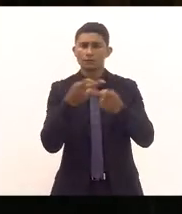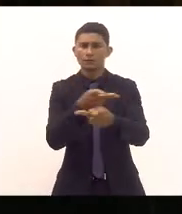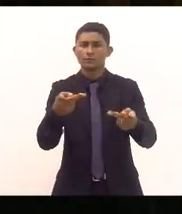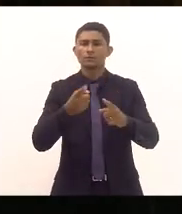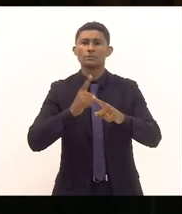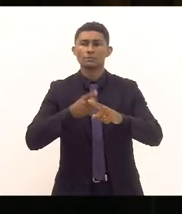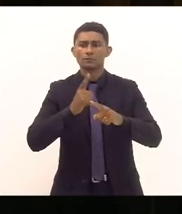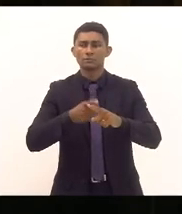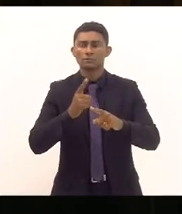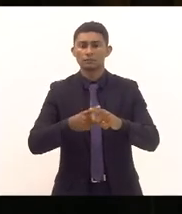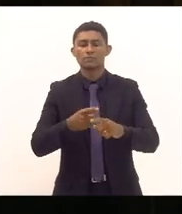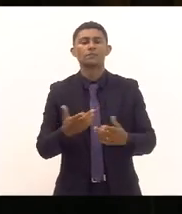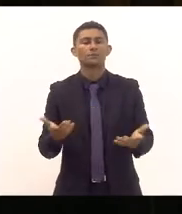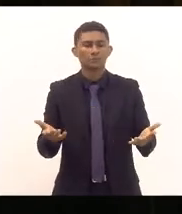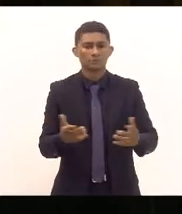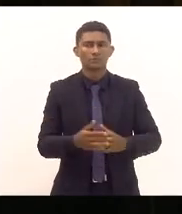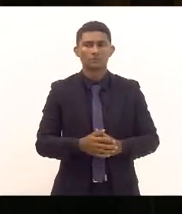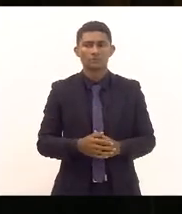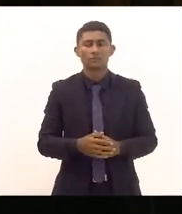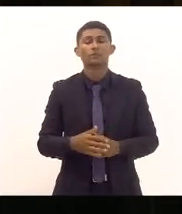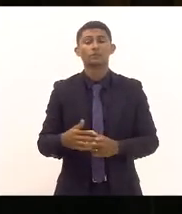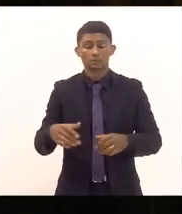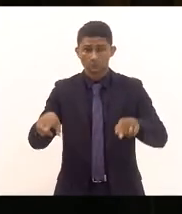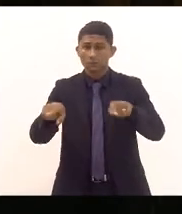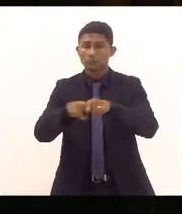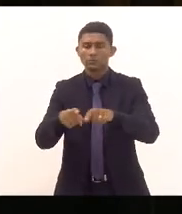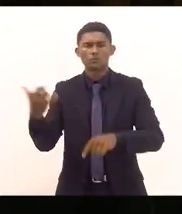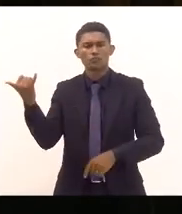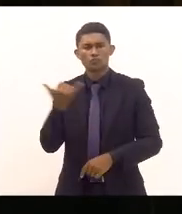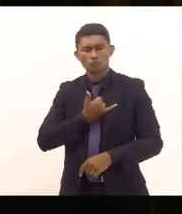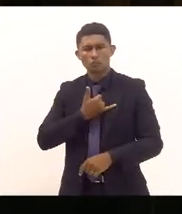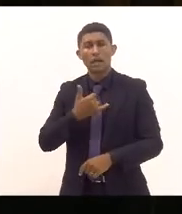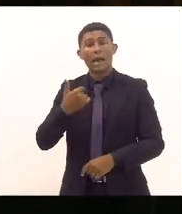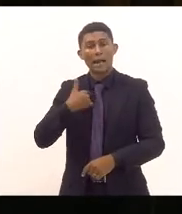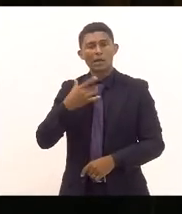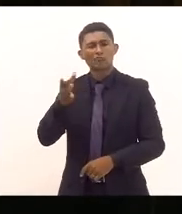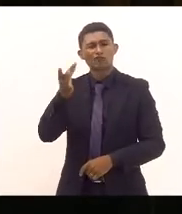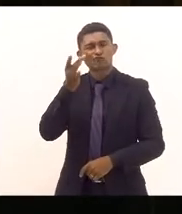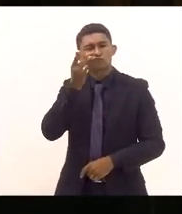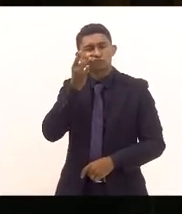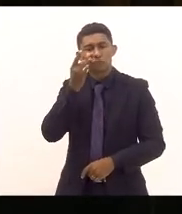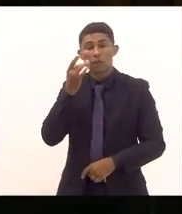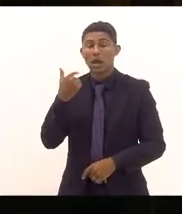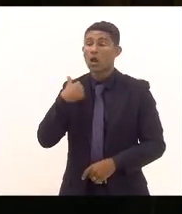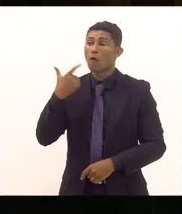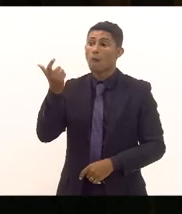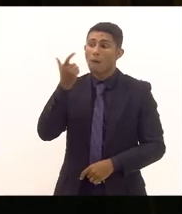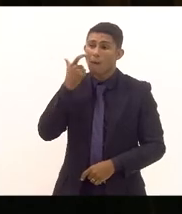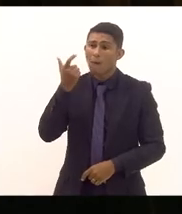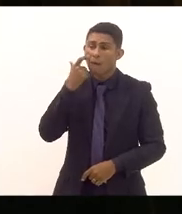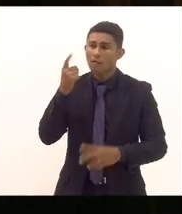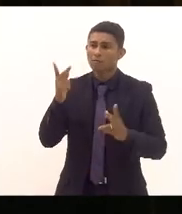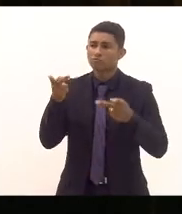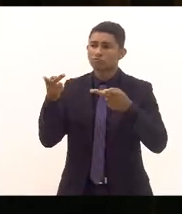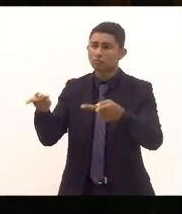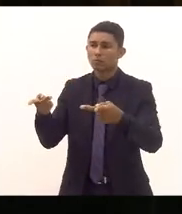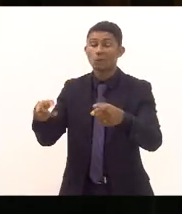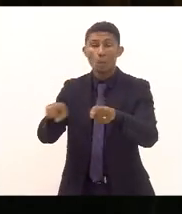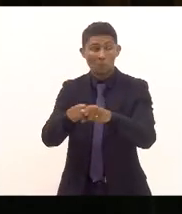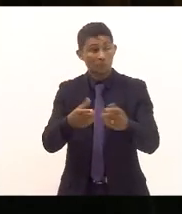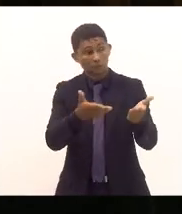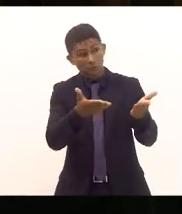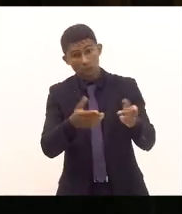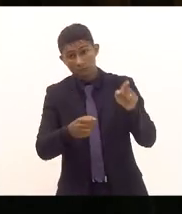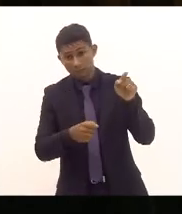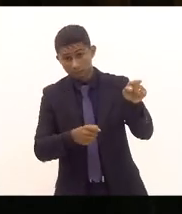deixei para o final recebi e Fui verificar pessoalmente Vereador chega as bolas inclusive convido